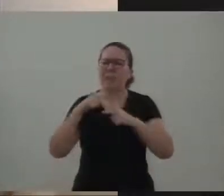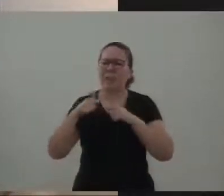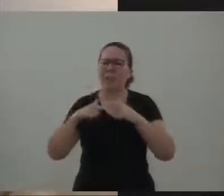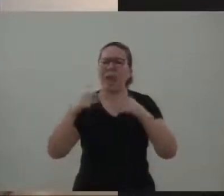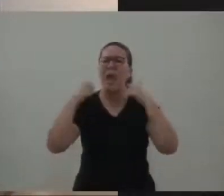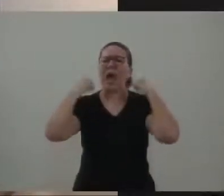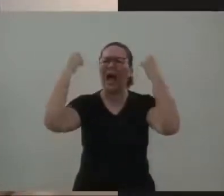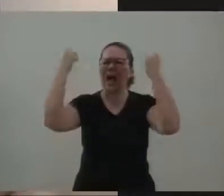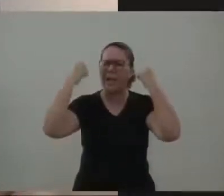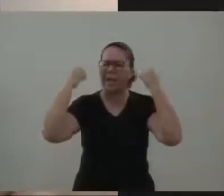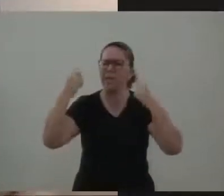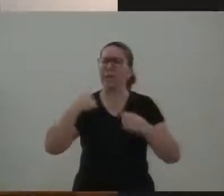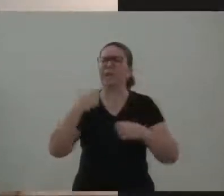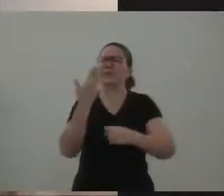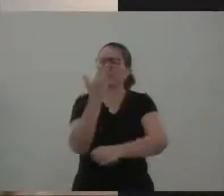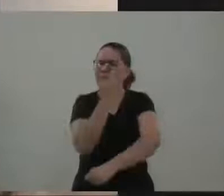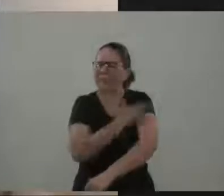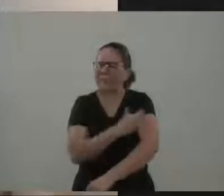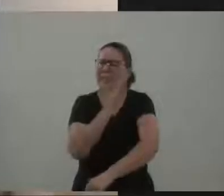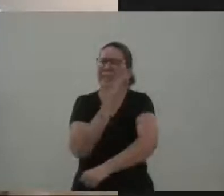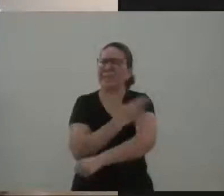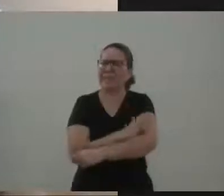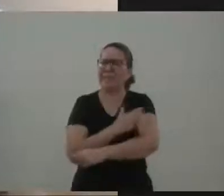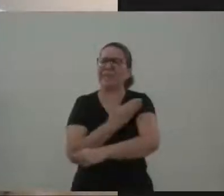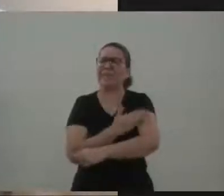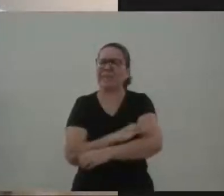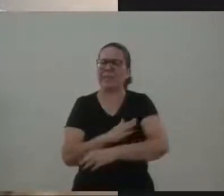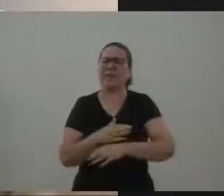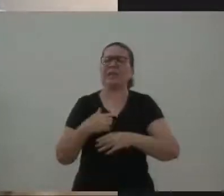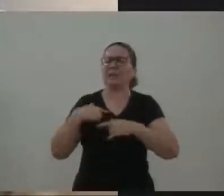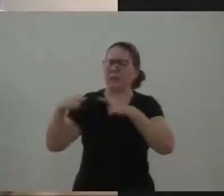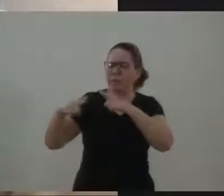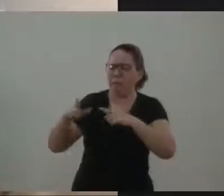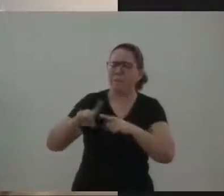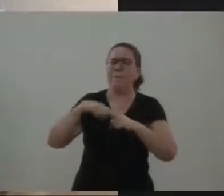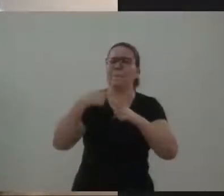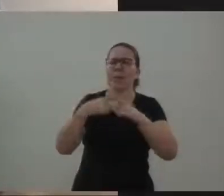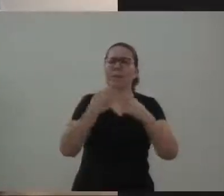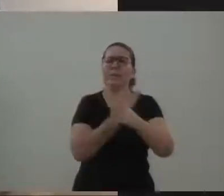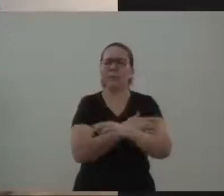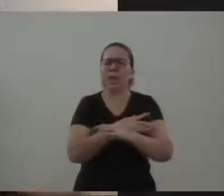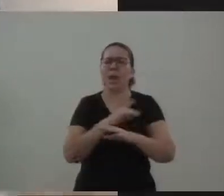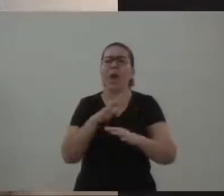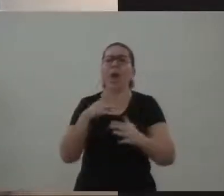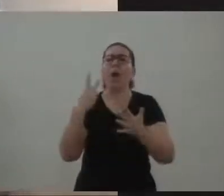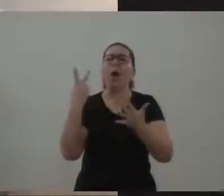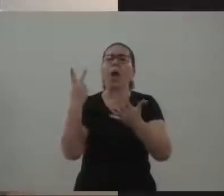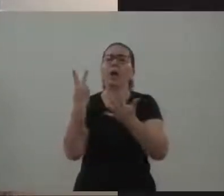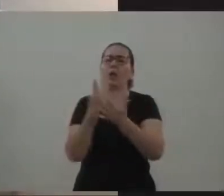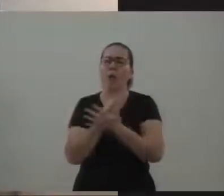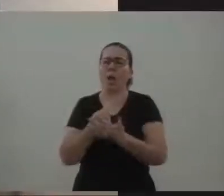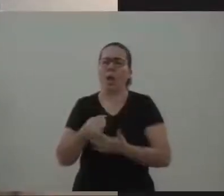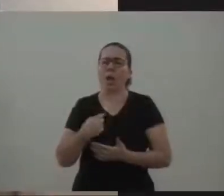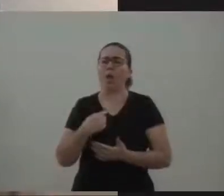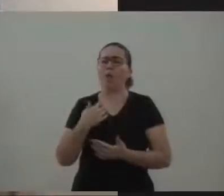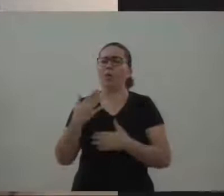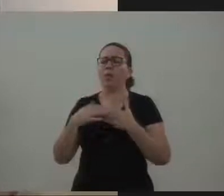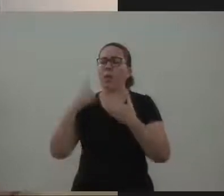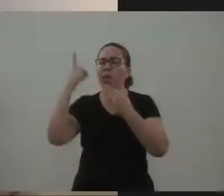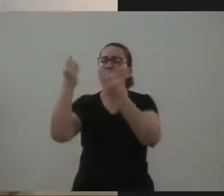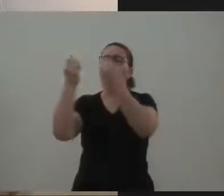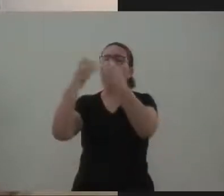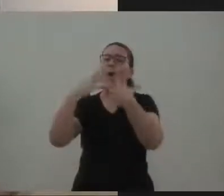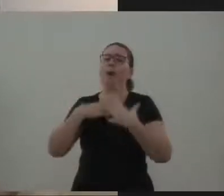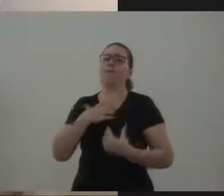academia, treinava e correria. Nisso veio uma bênção divina que foi meu filho, né?